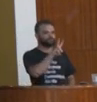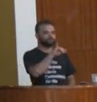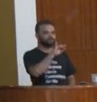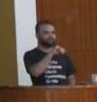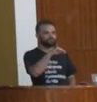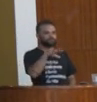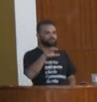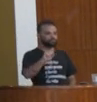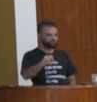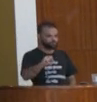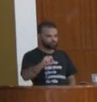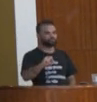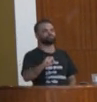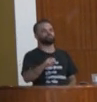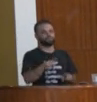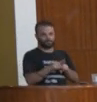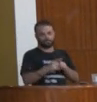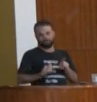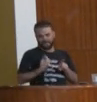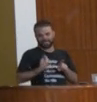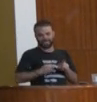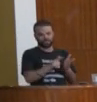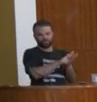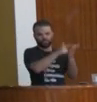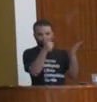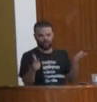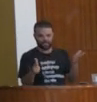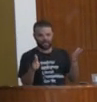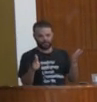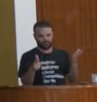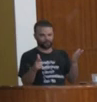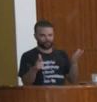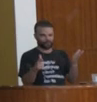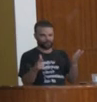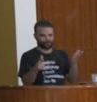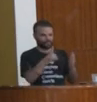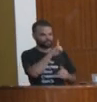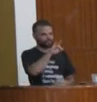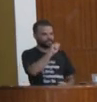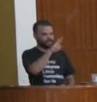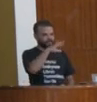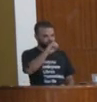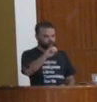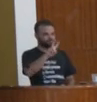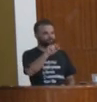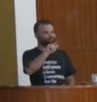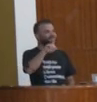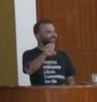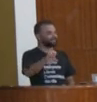também presente, do Diário do Vale. Obrigada pela presença.